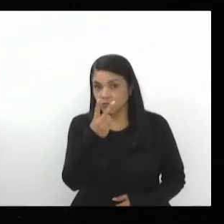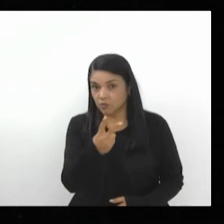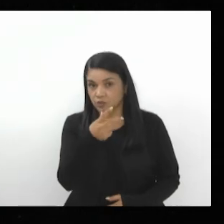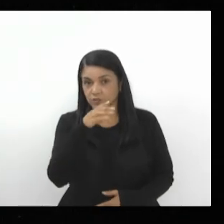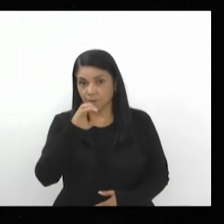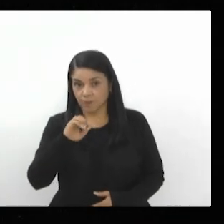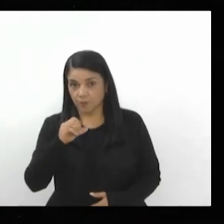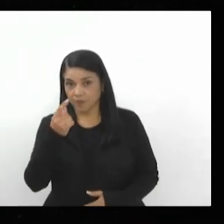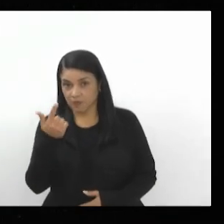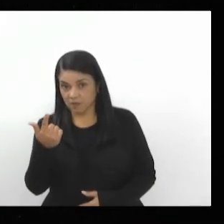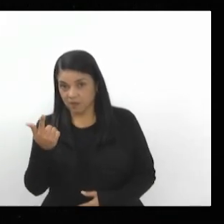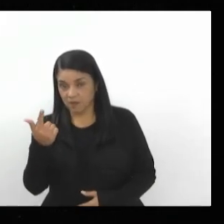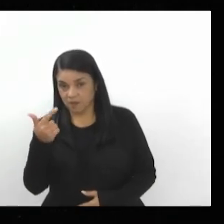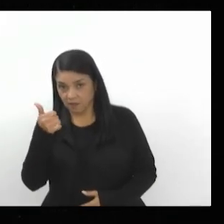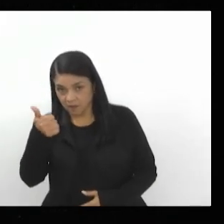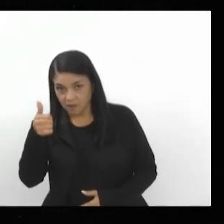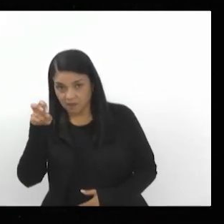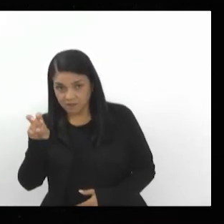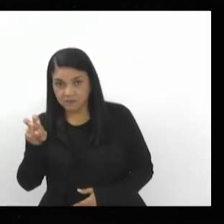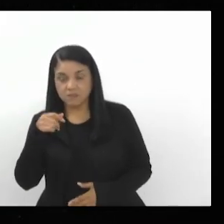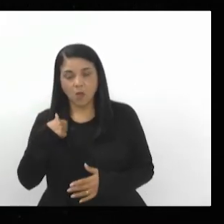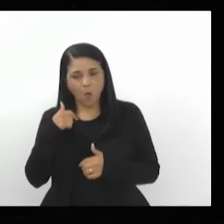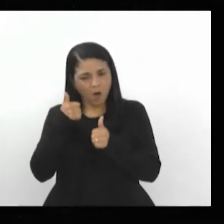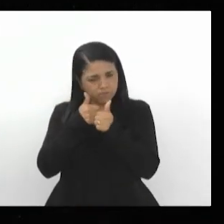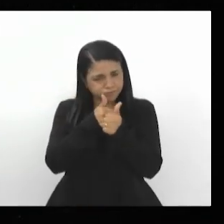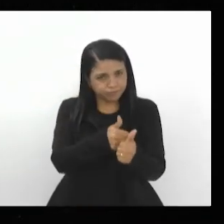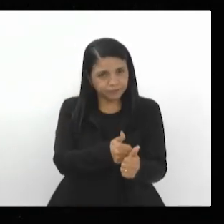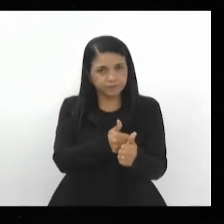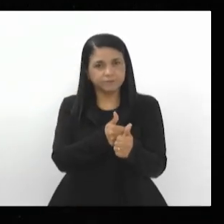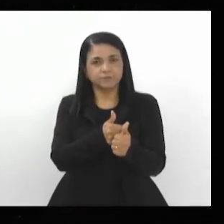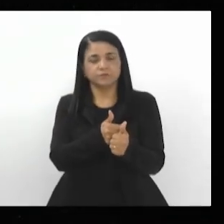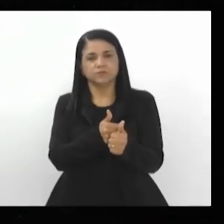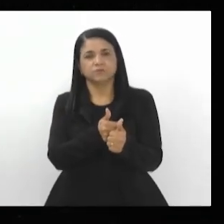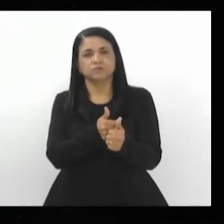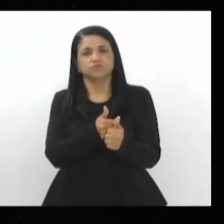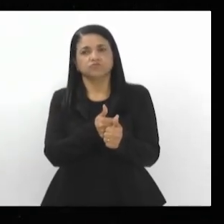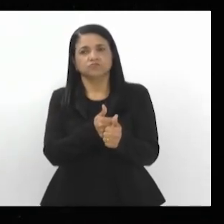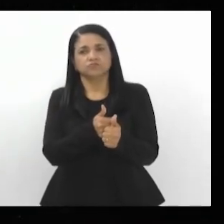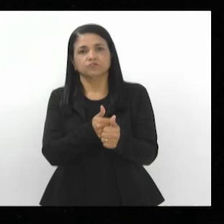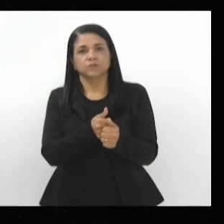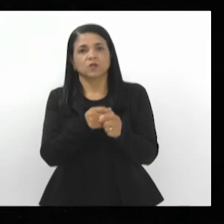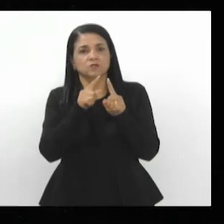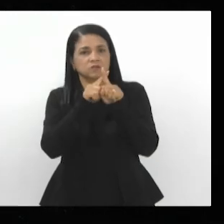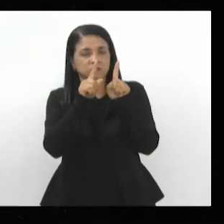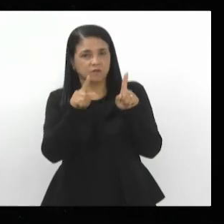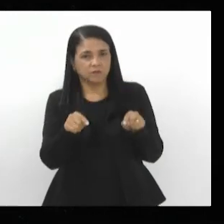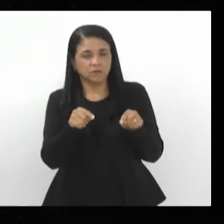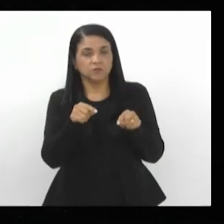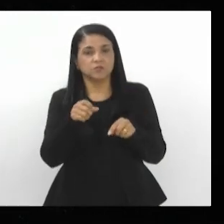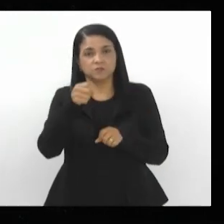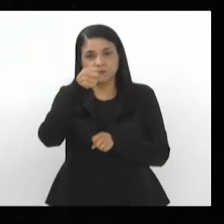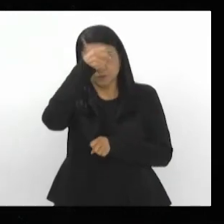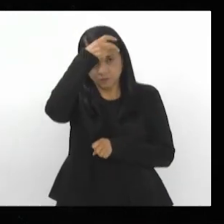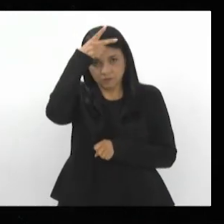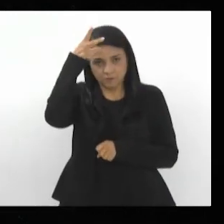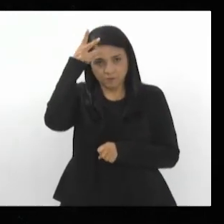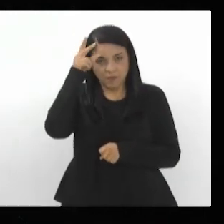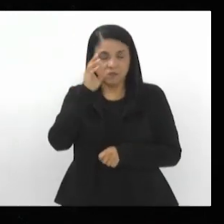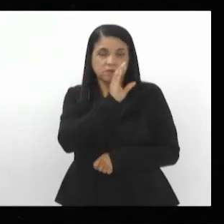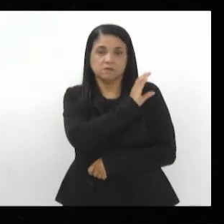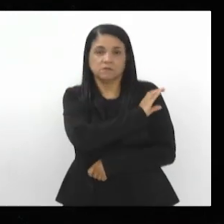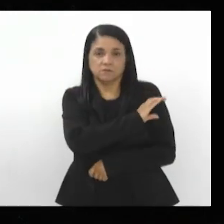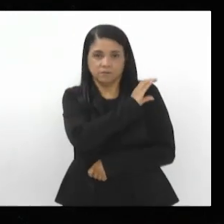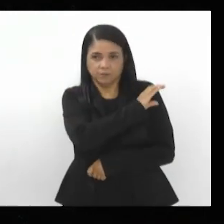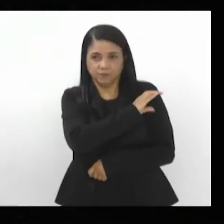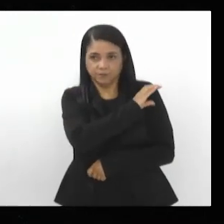venho acompanhando desde que me tornei parlamentar nessa casa e que afeta diretamente servidores municipais de Campos do Goytacazes. Eu